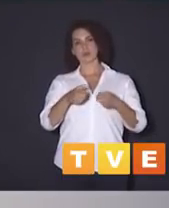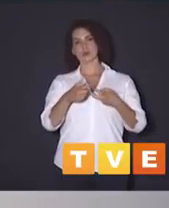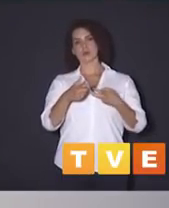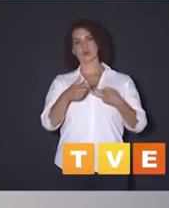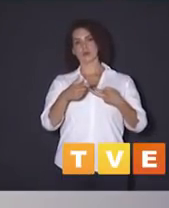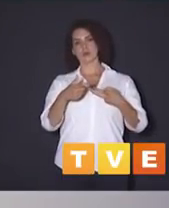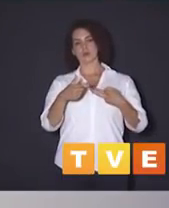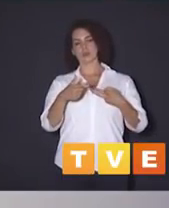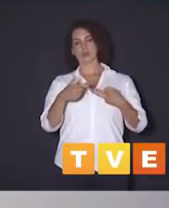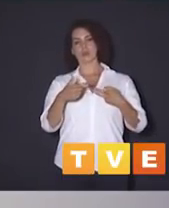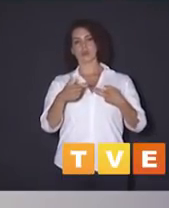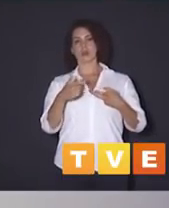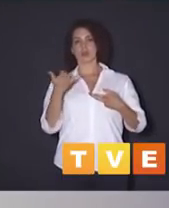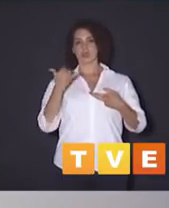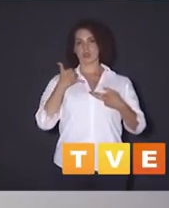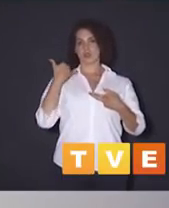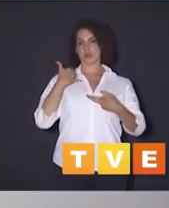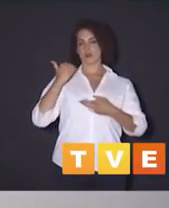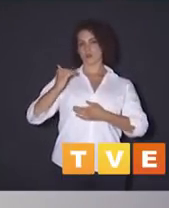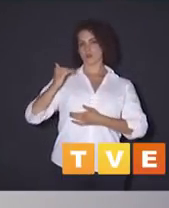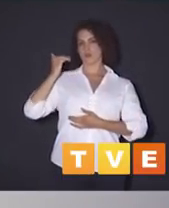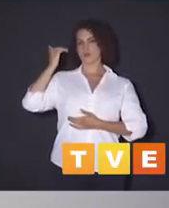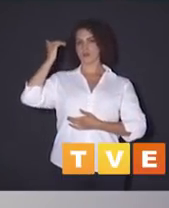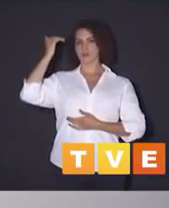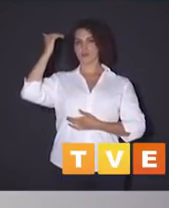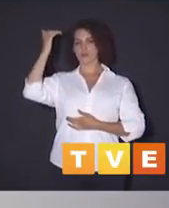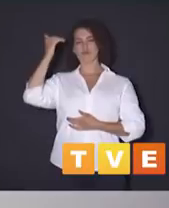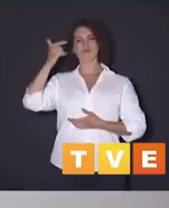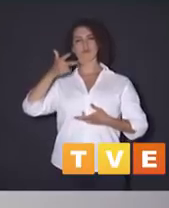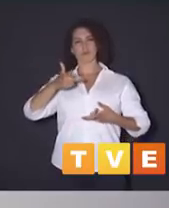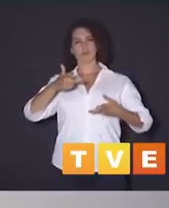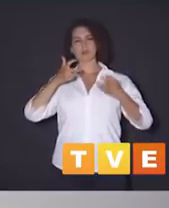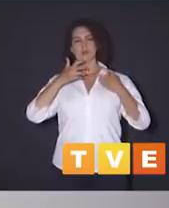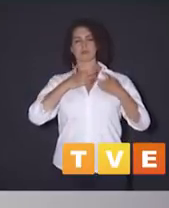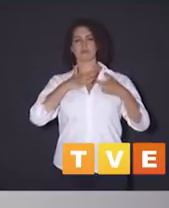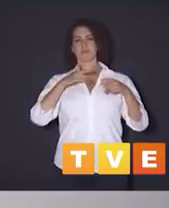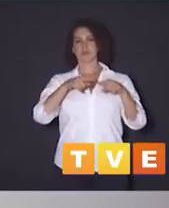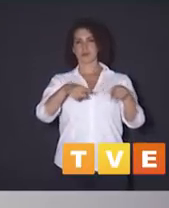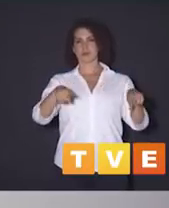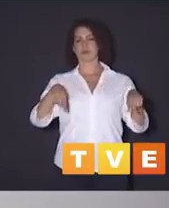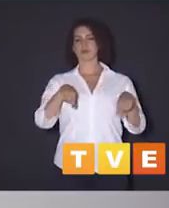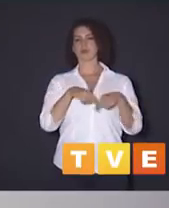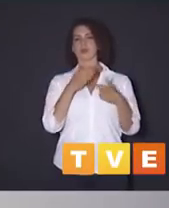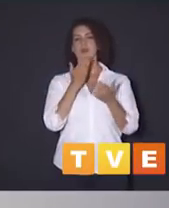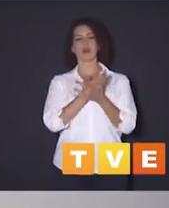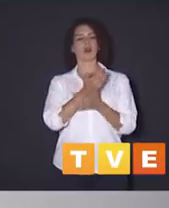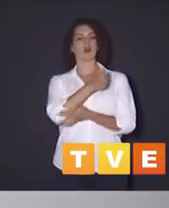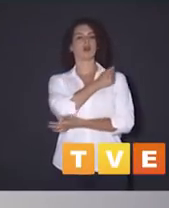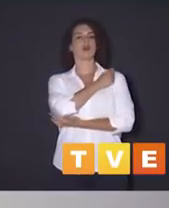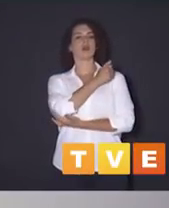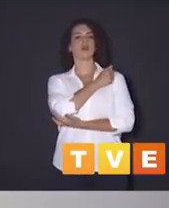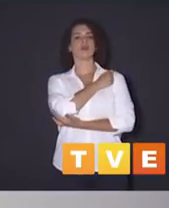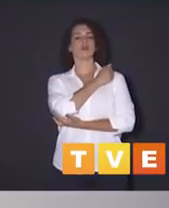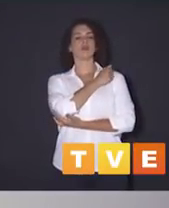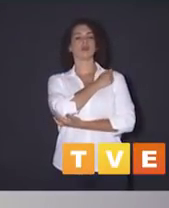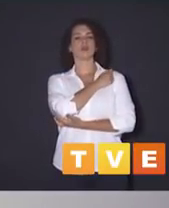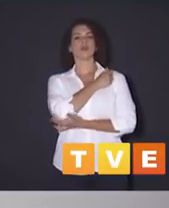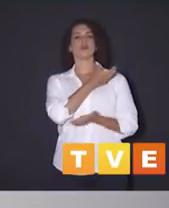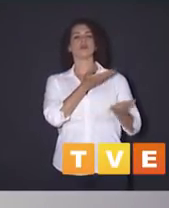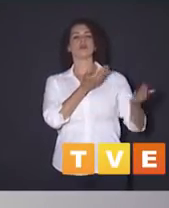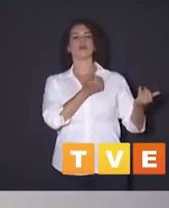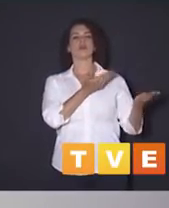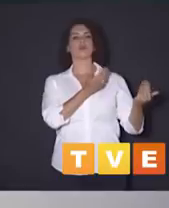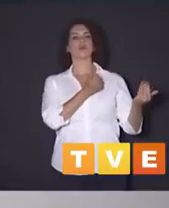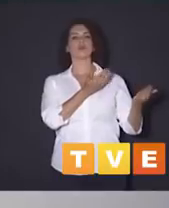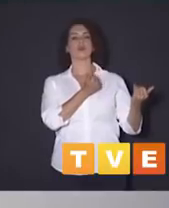assumir a idade adulta que eu vejo na minha sala de aula alunos estudantes jovens